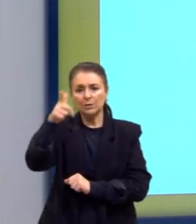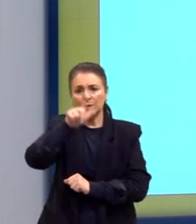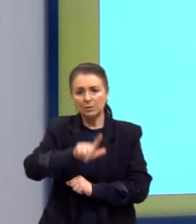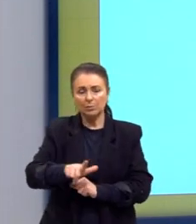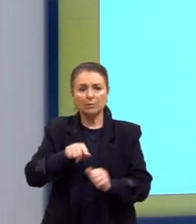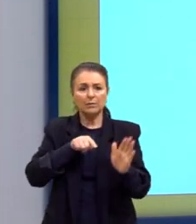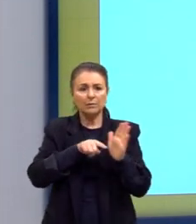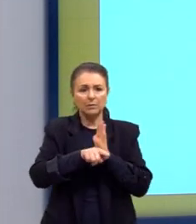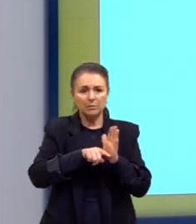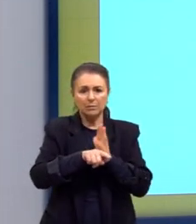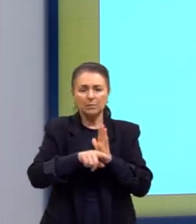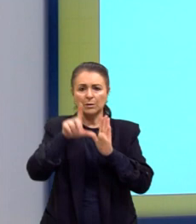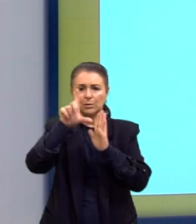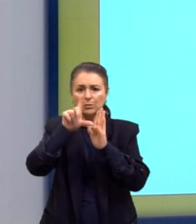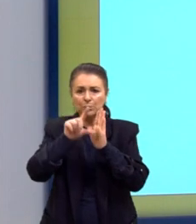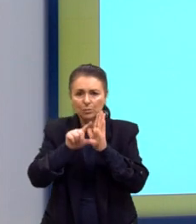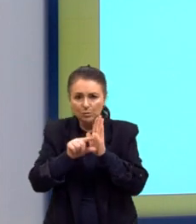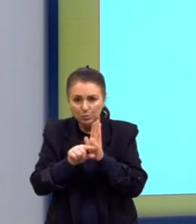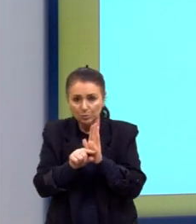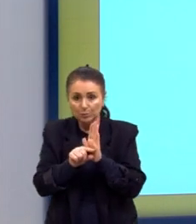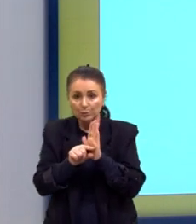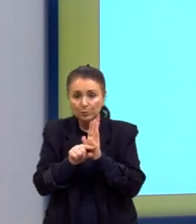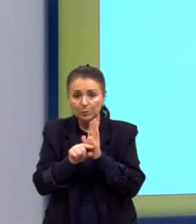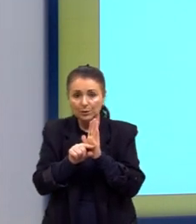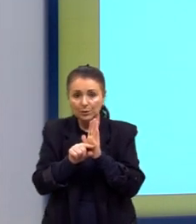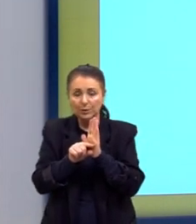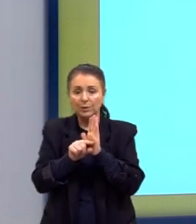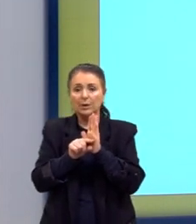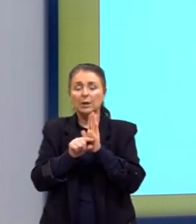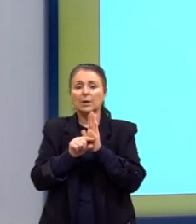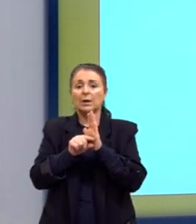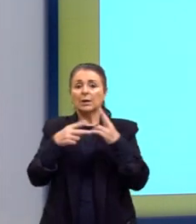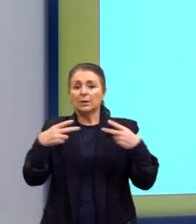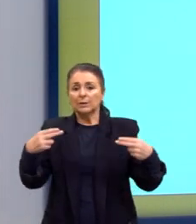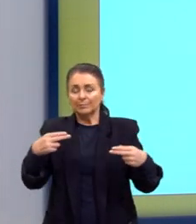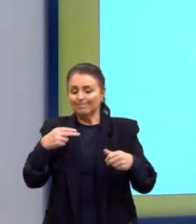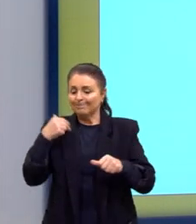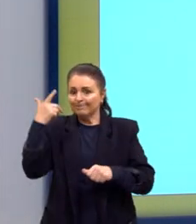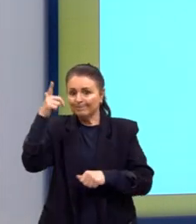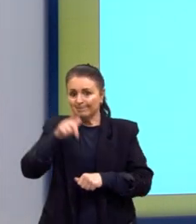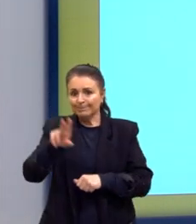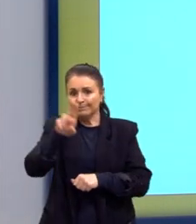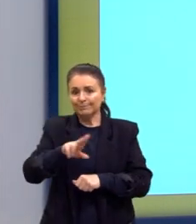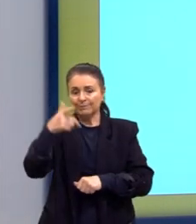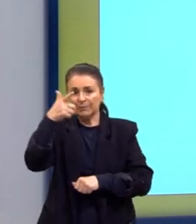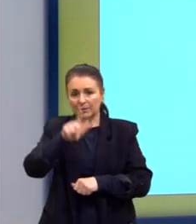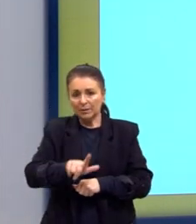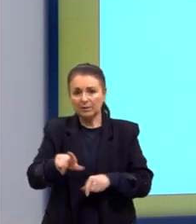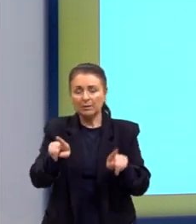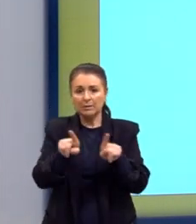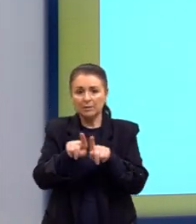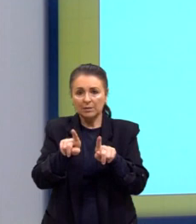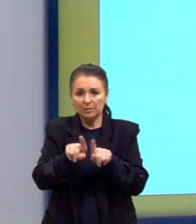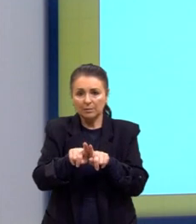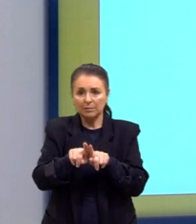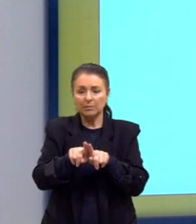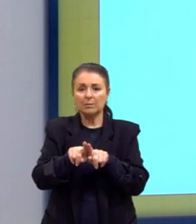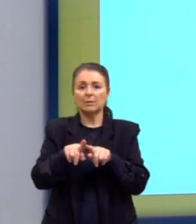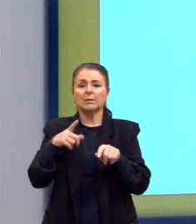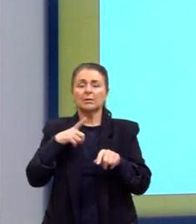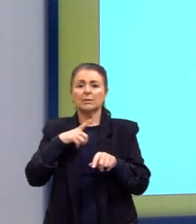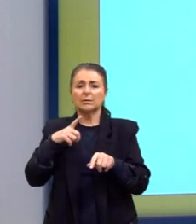para tentar sempre diminuir o uso das fontes das fontes não renováveis fazenda e biopolímeros a partir de